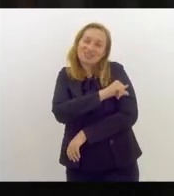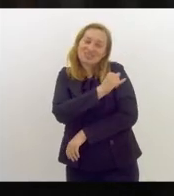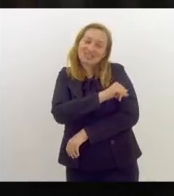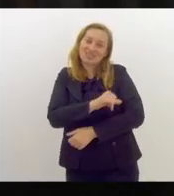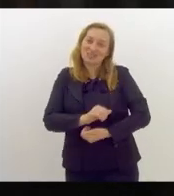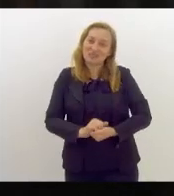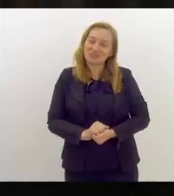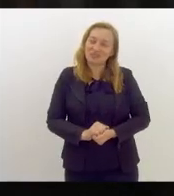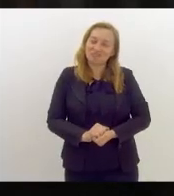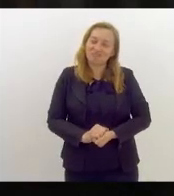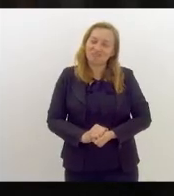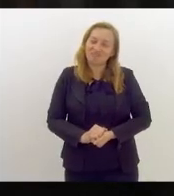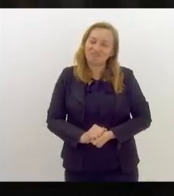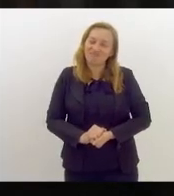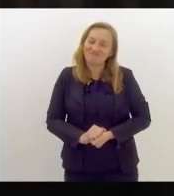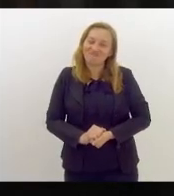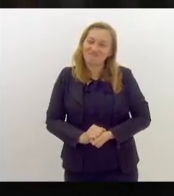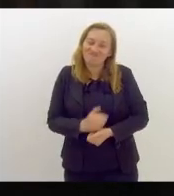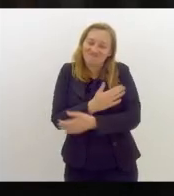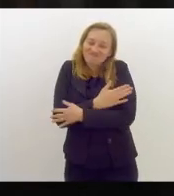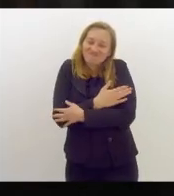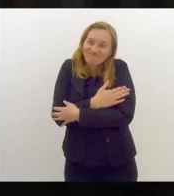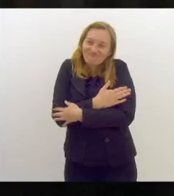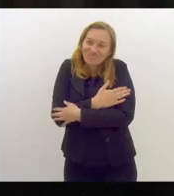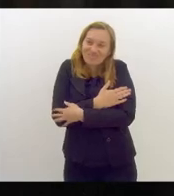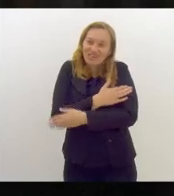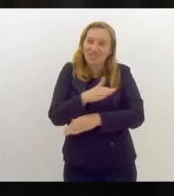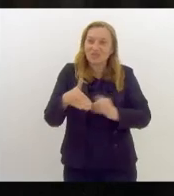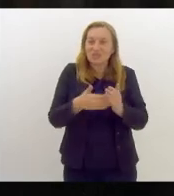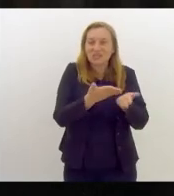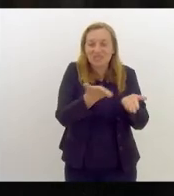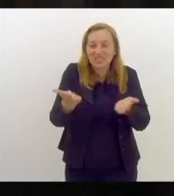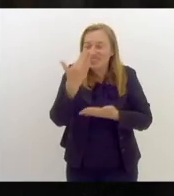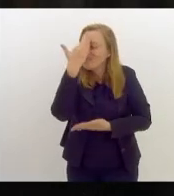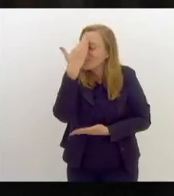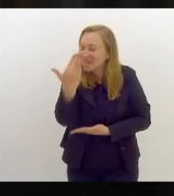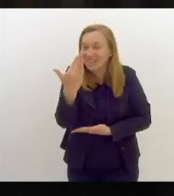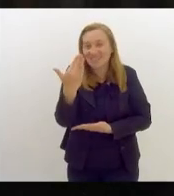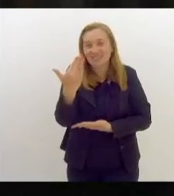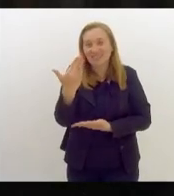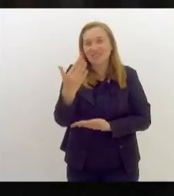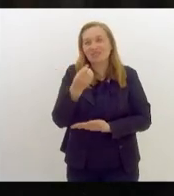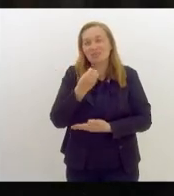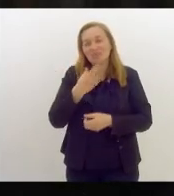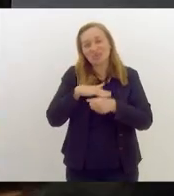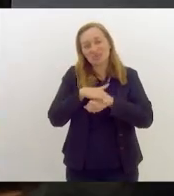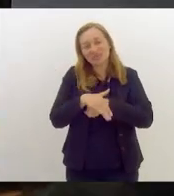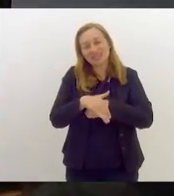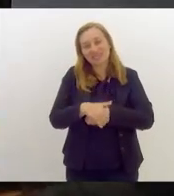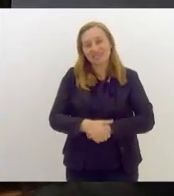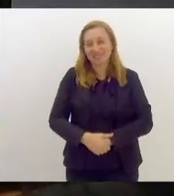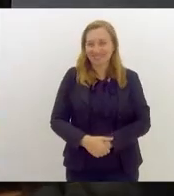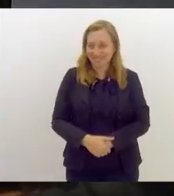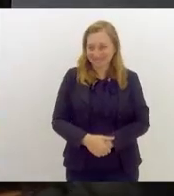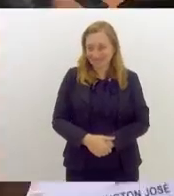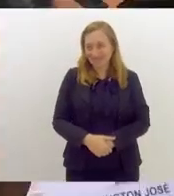meu grande e fraterno abraço a todos meu muito obrigado e uma boa noite